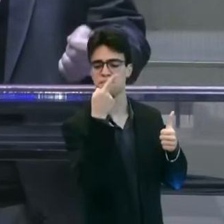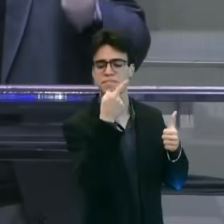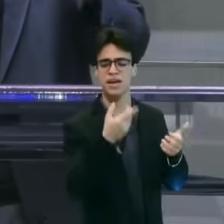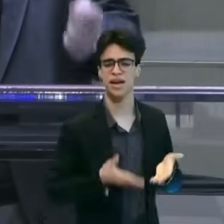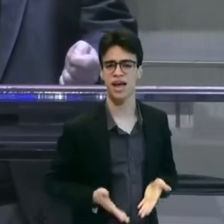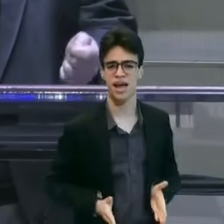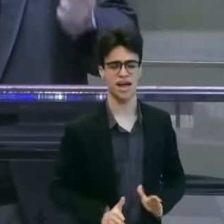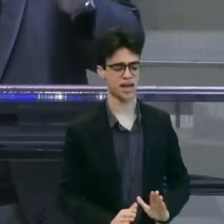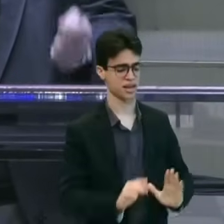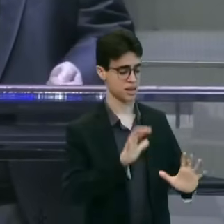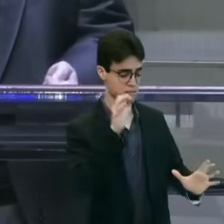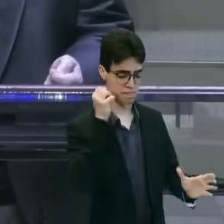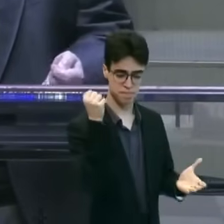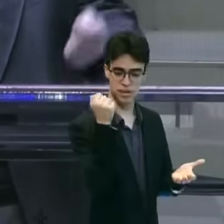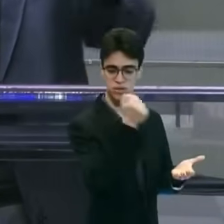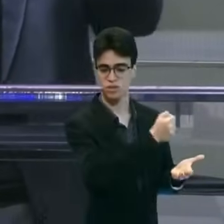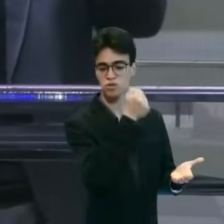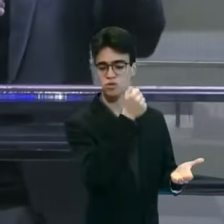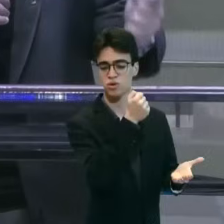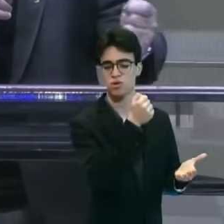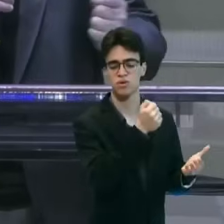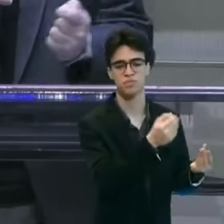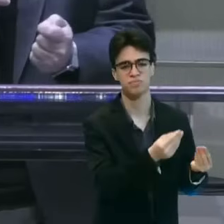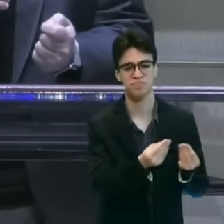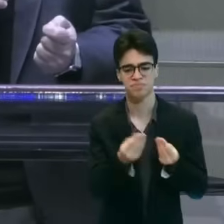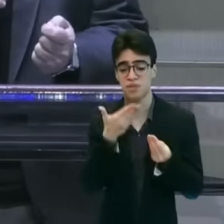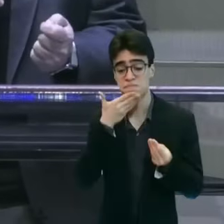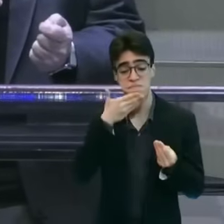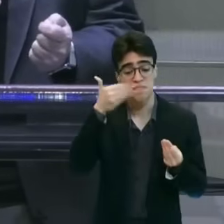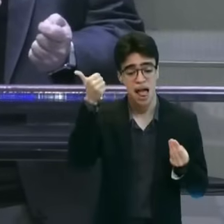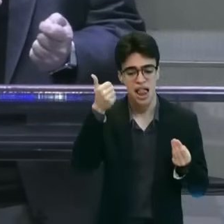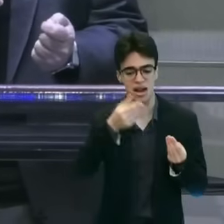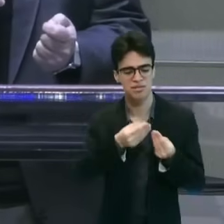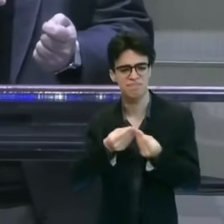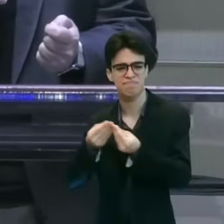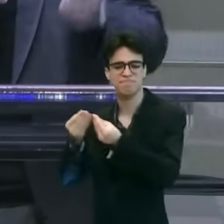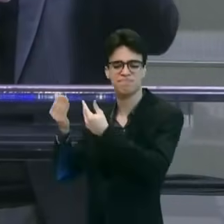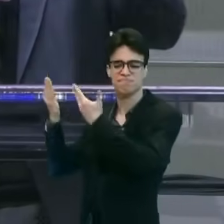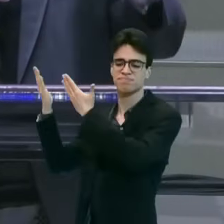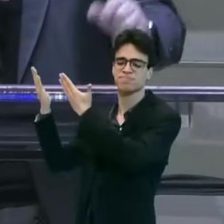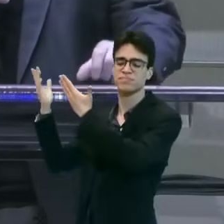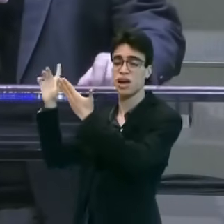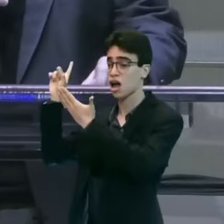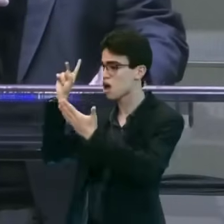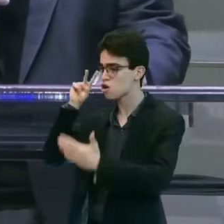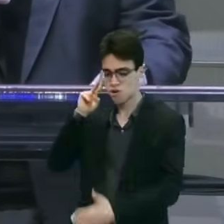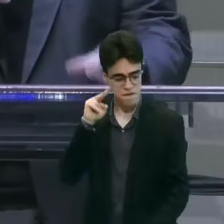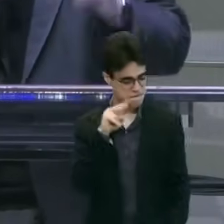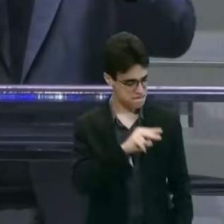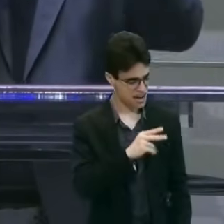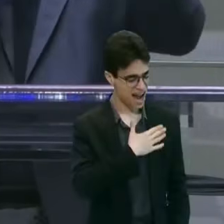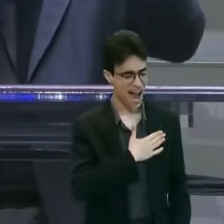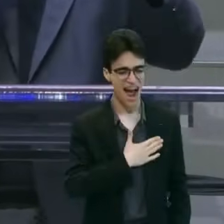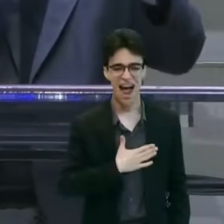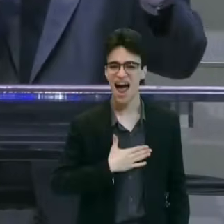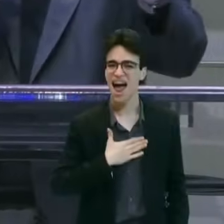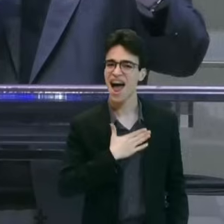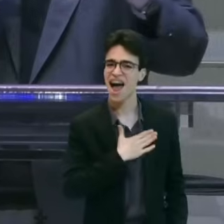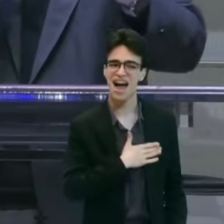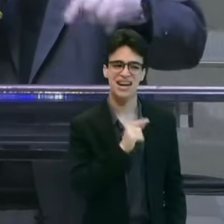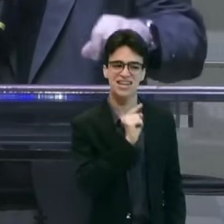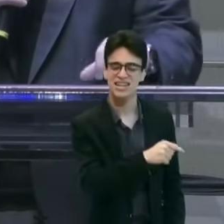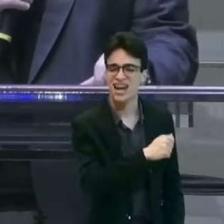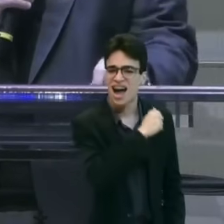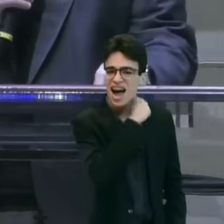rebanho, matou e ofereceu as melhores partes ao Senhor. E o Senhor ficou contente com